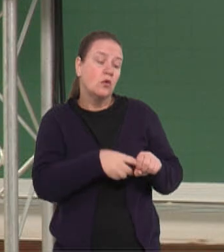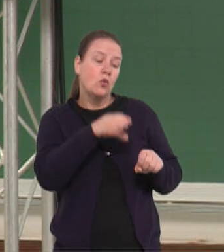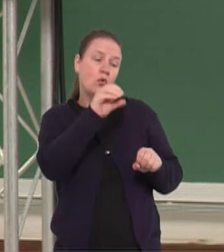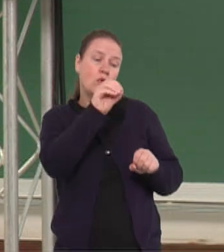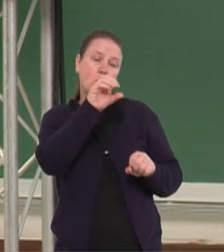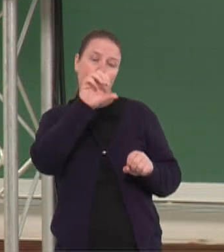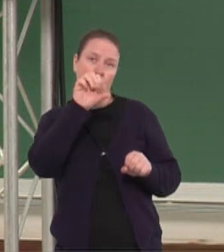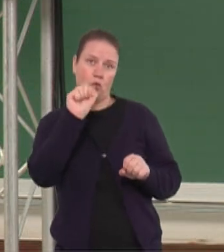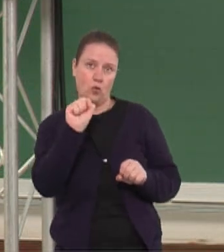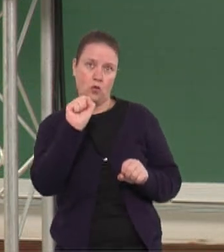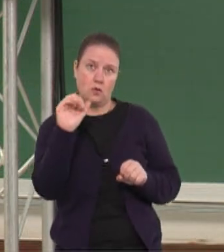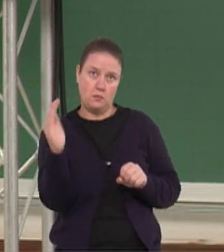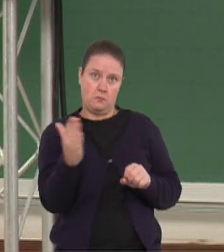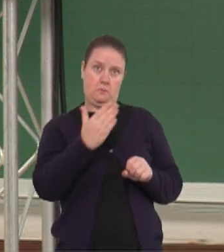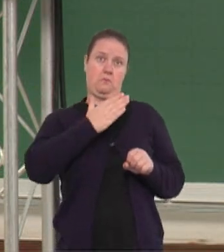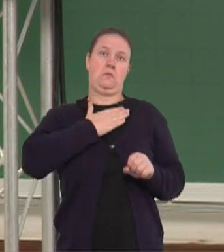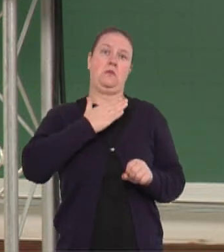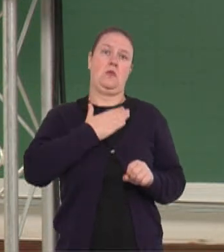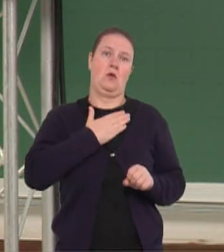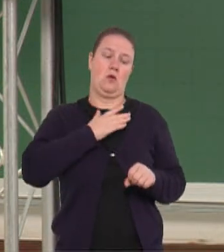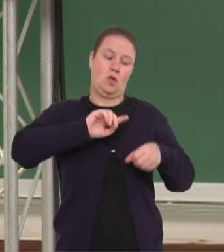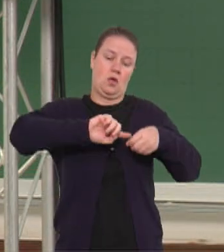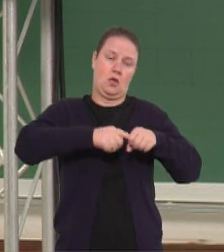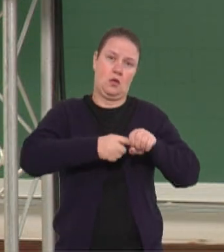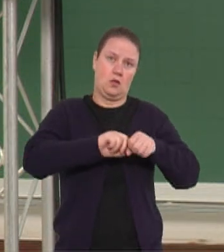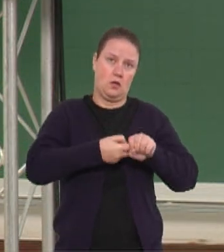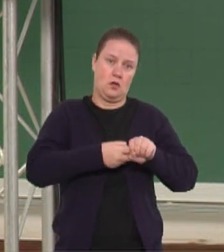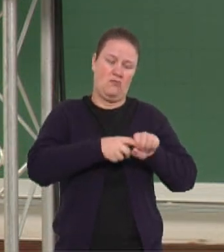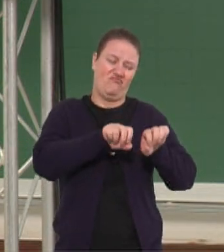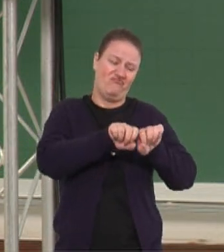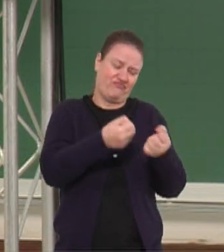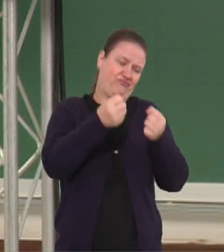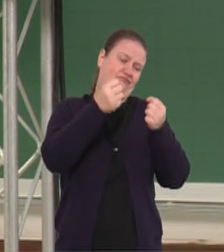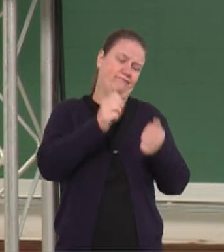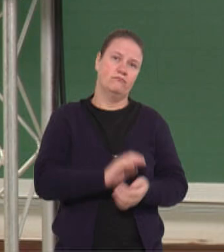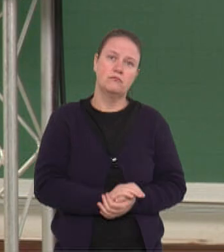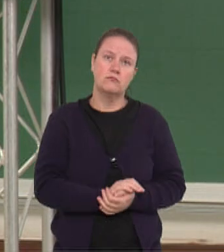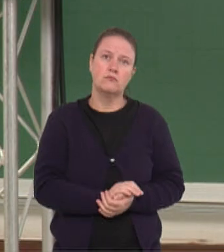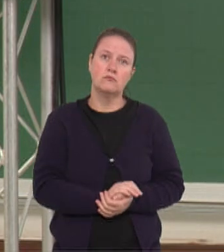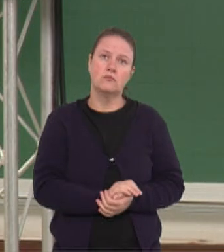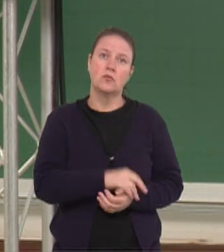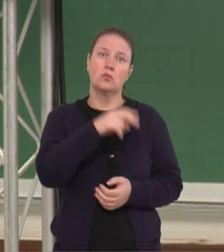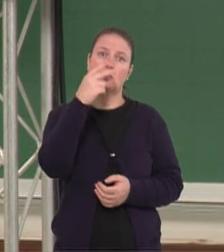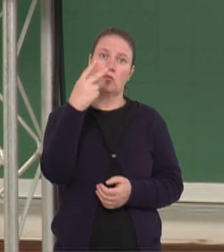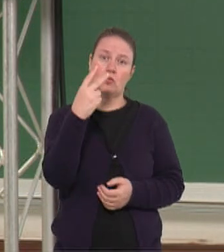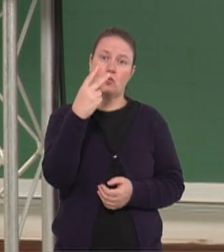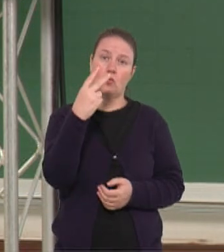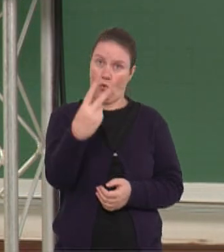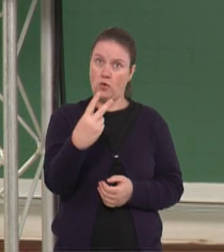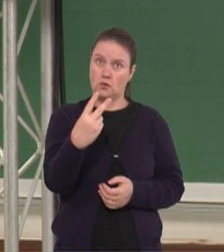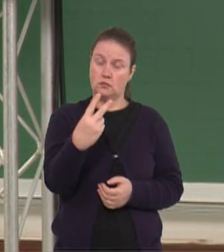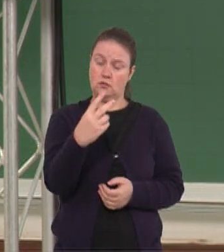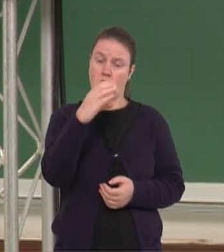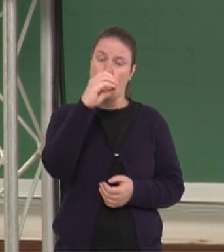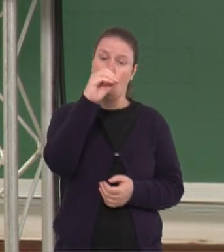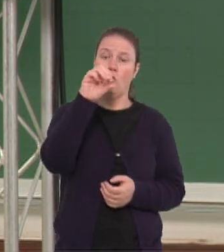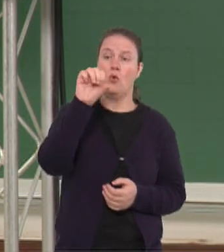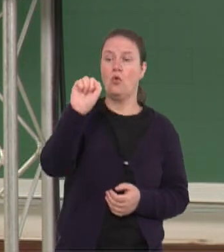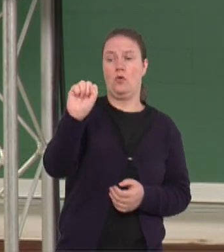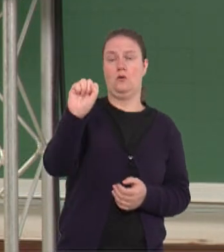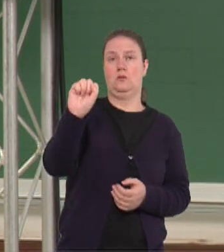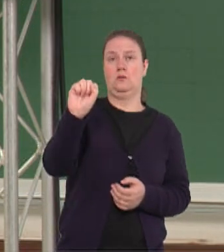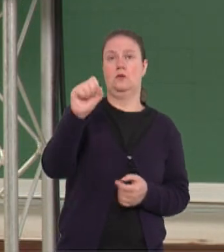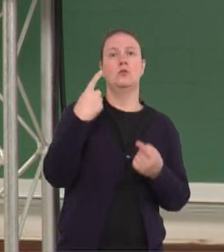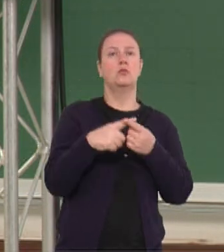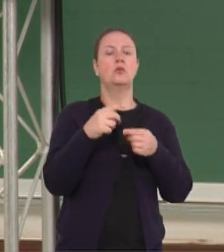os meus apontadores estão quebrados. Você coloca tudo no plural por causa do teu substantivo.